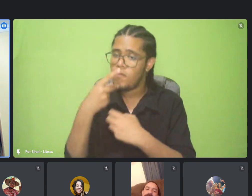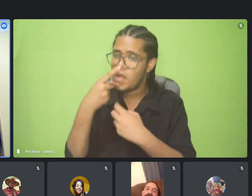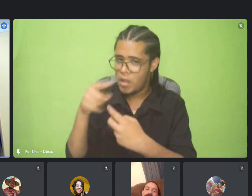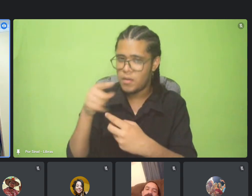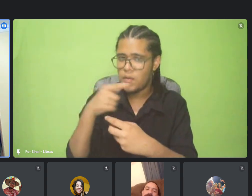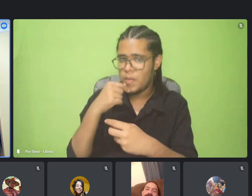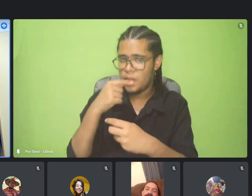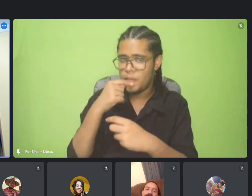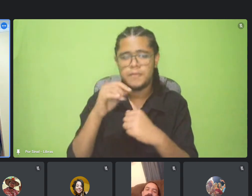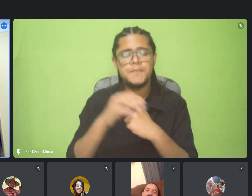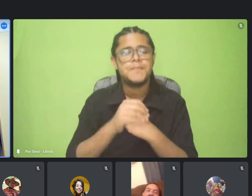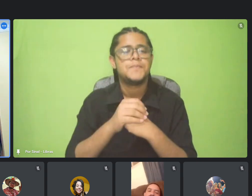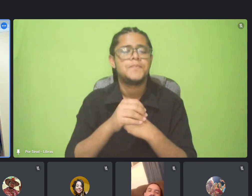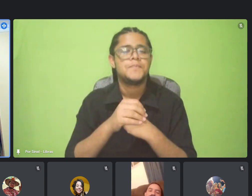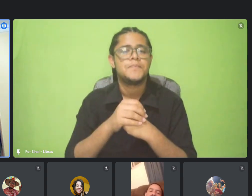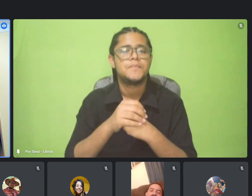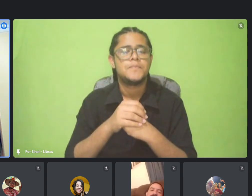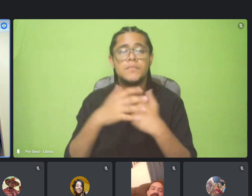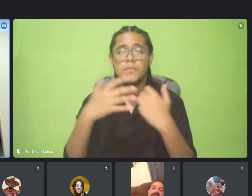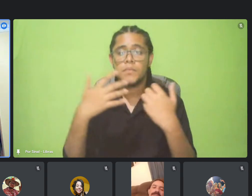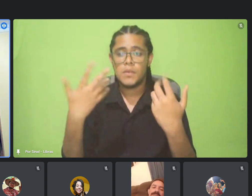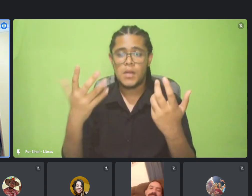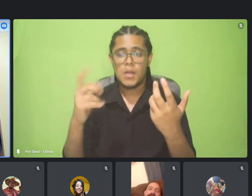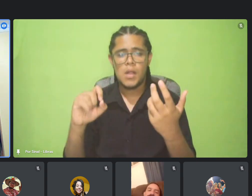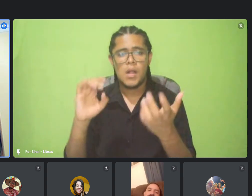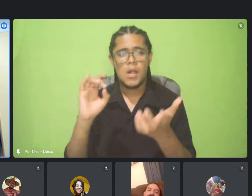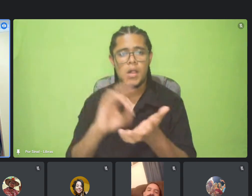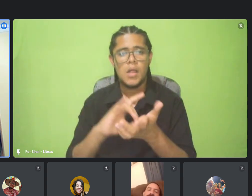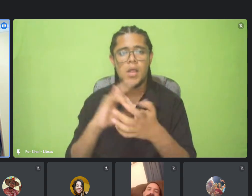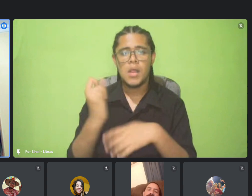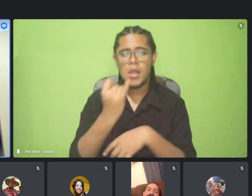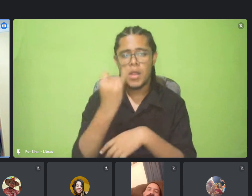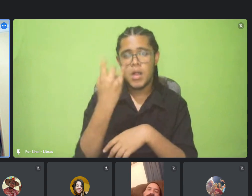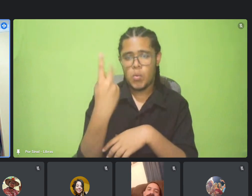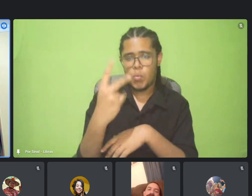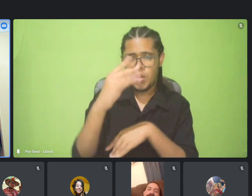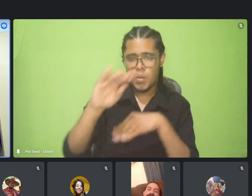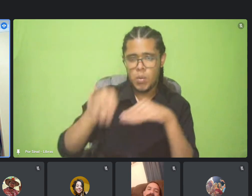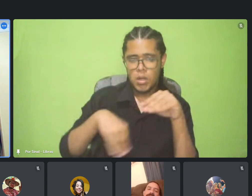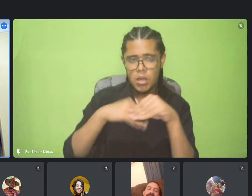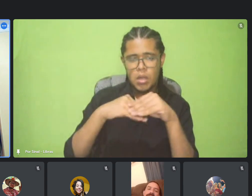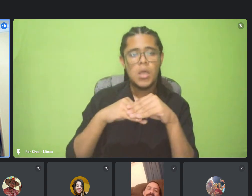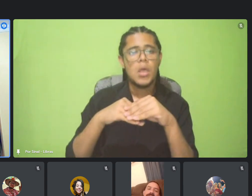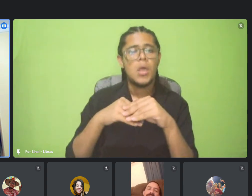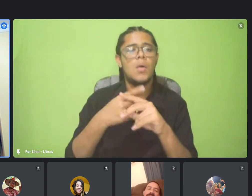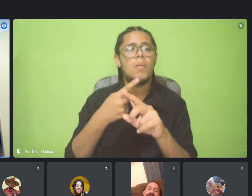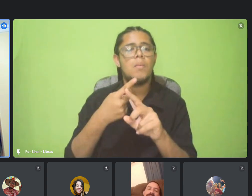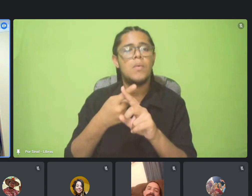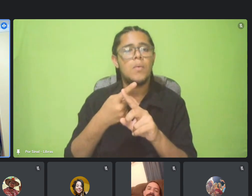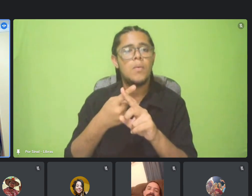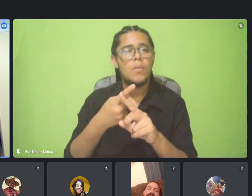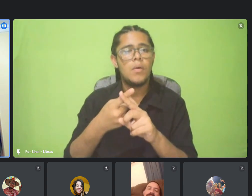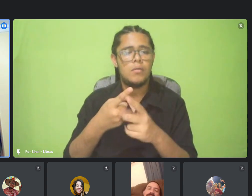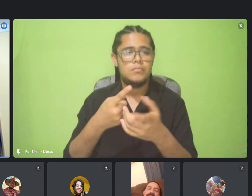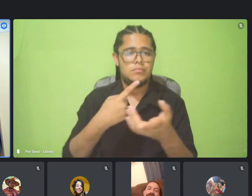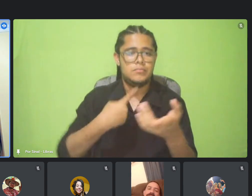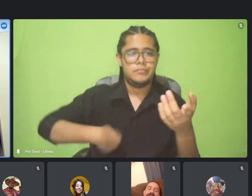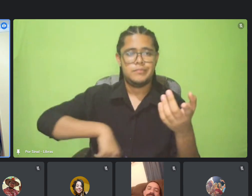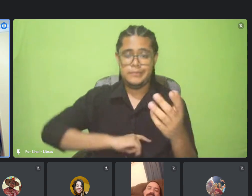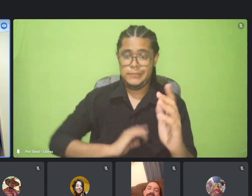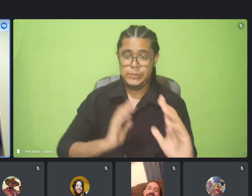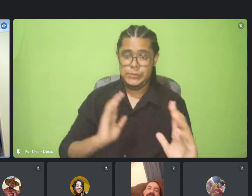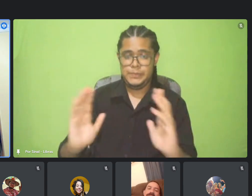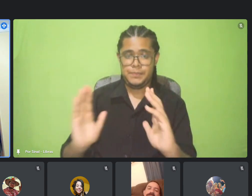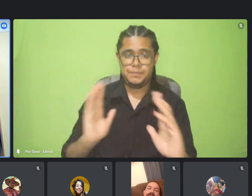Vanilson, inclusive, é muito importante essa sua contribuição, porque estamos nesse período agora,